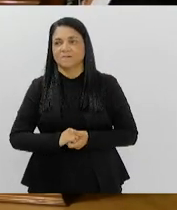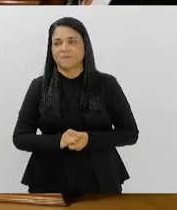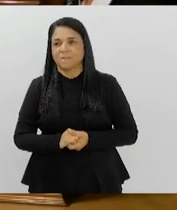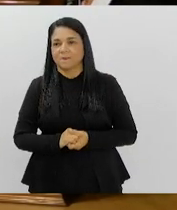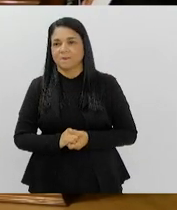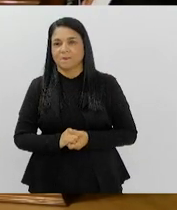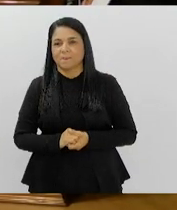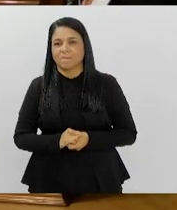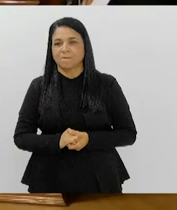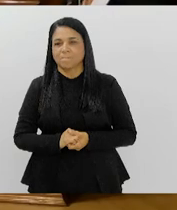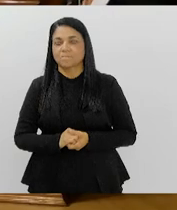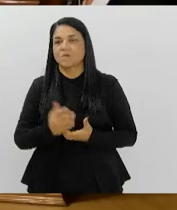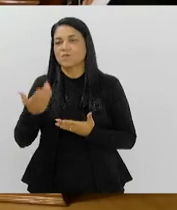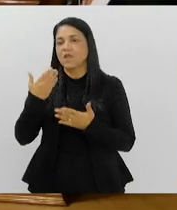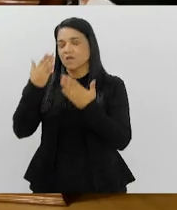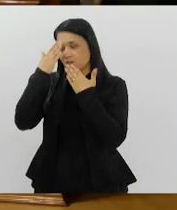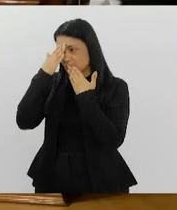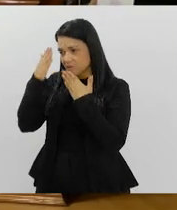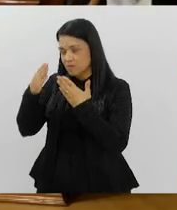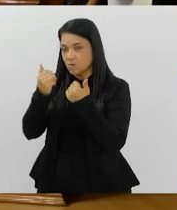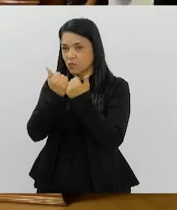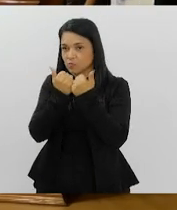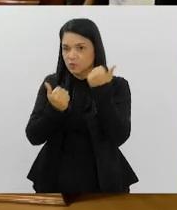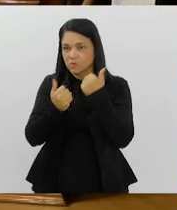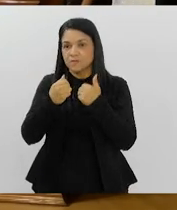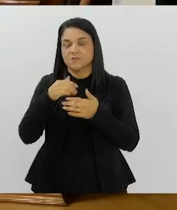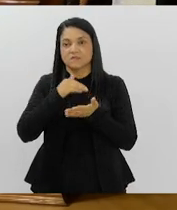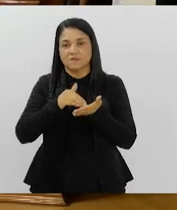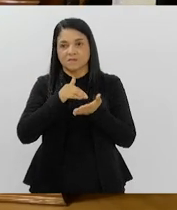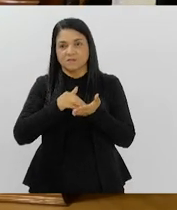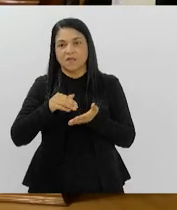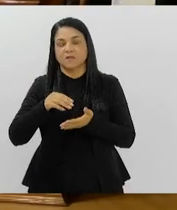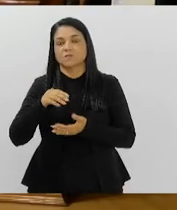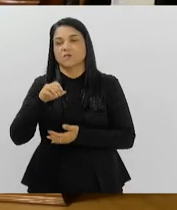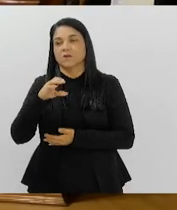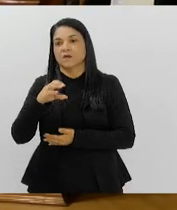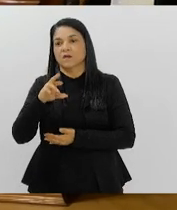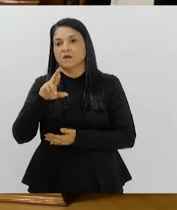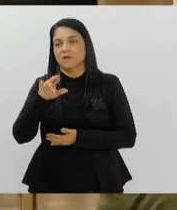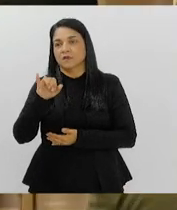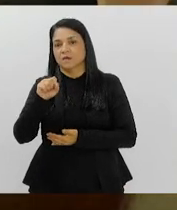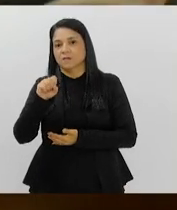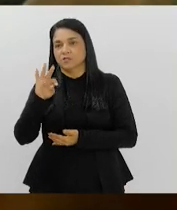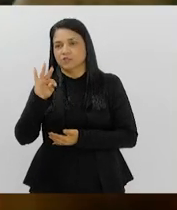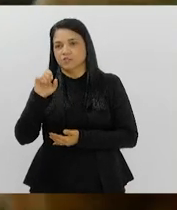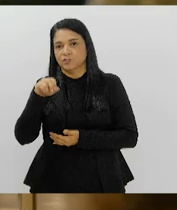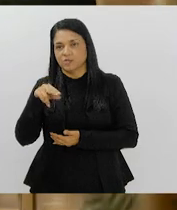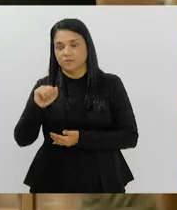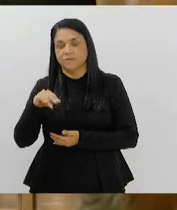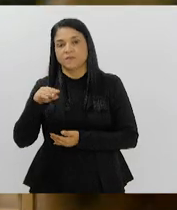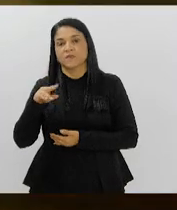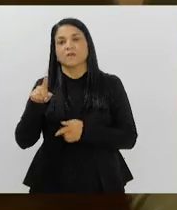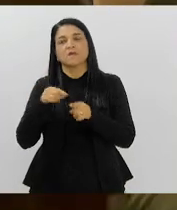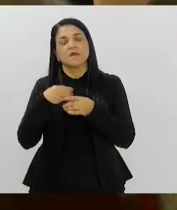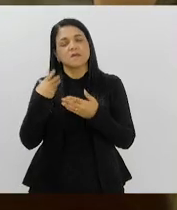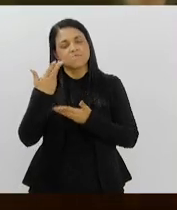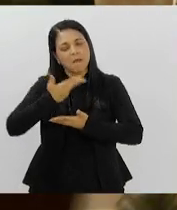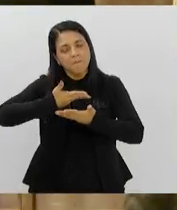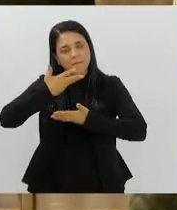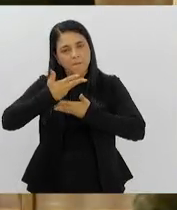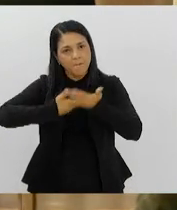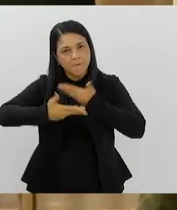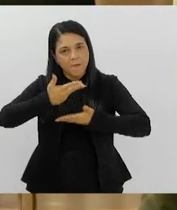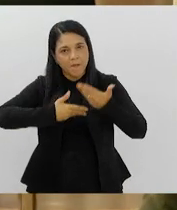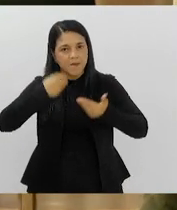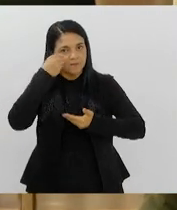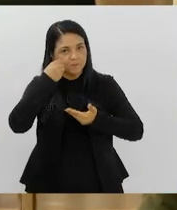Queria agradecer ao subsecretário Christian Viana, de Minas Gerais, pelas palavras, a troca de informações e experiências, enaltecer